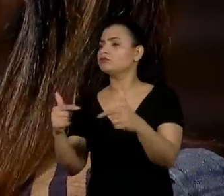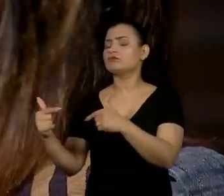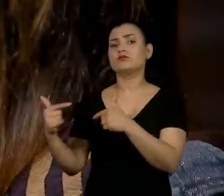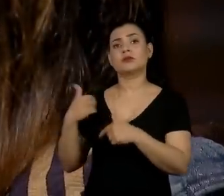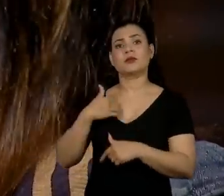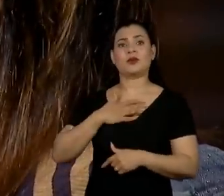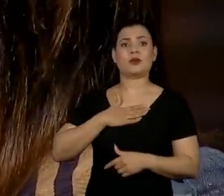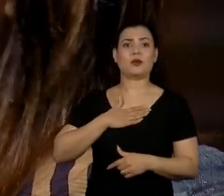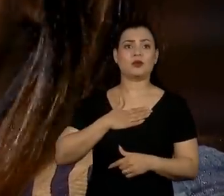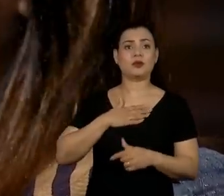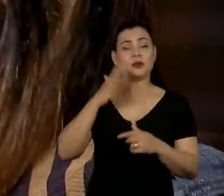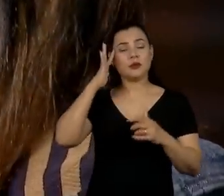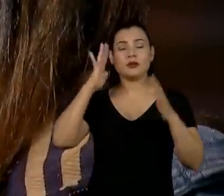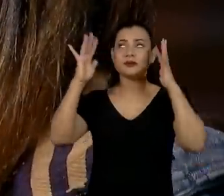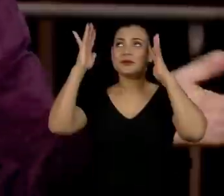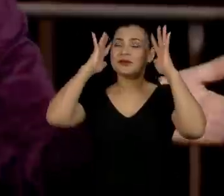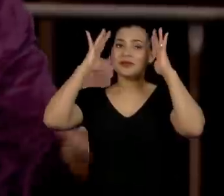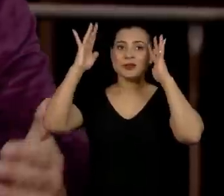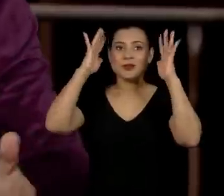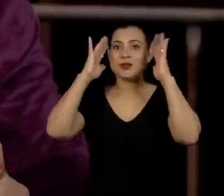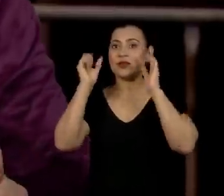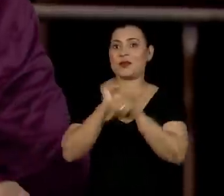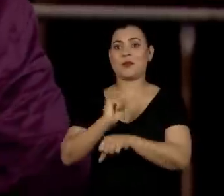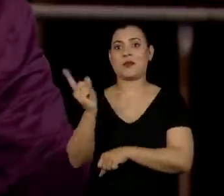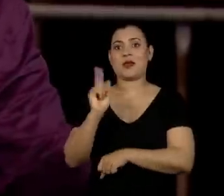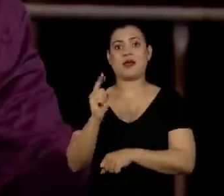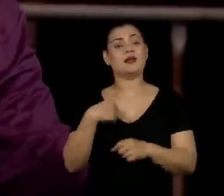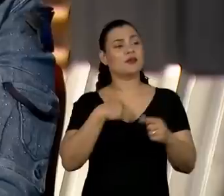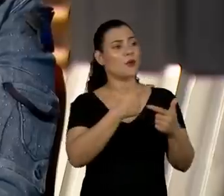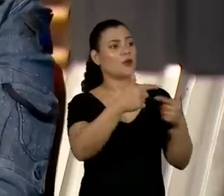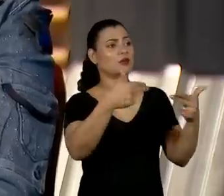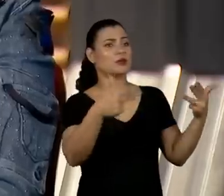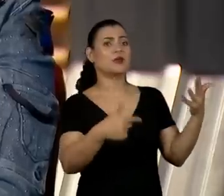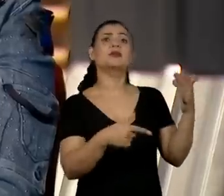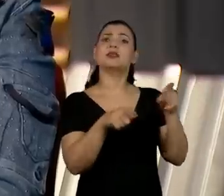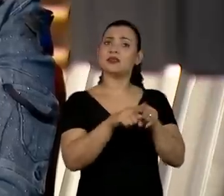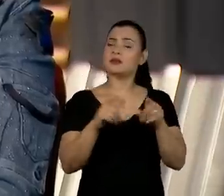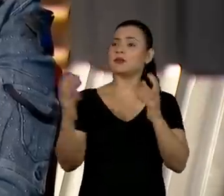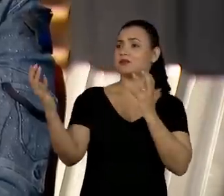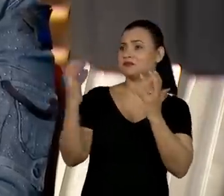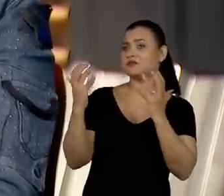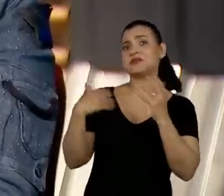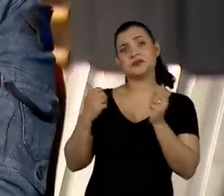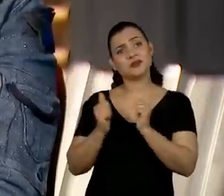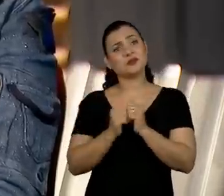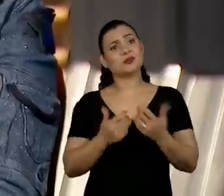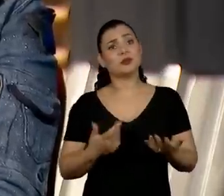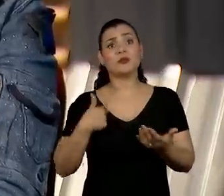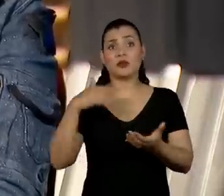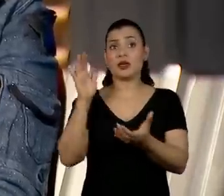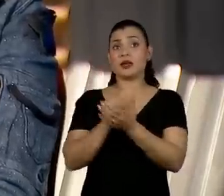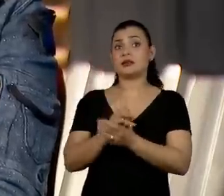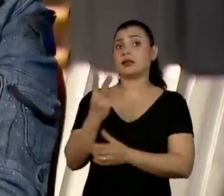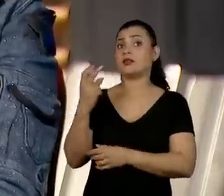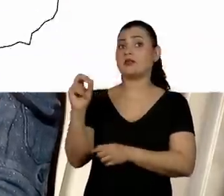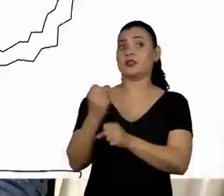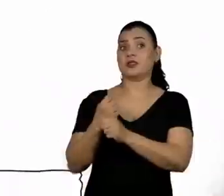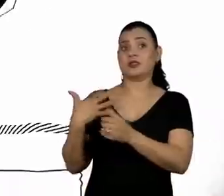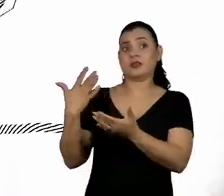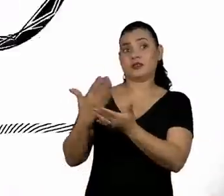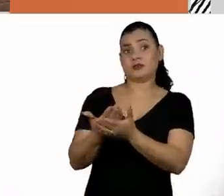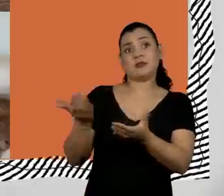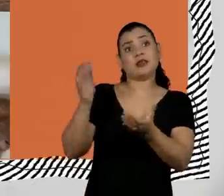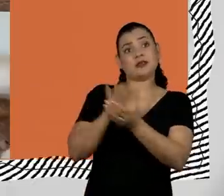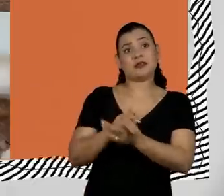e a cabeça não tá as coisas que venham junto que venham juntos exatamente bom eu fiquei casada há 20 anos né